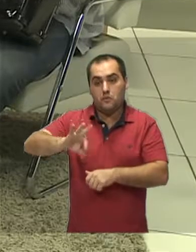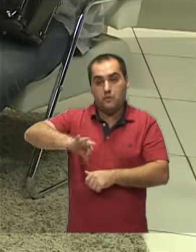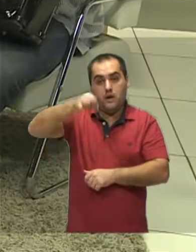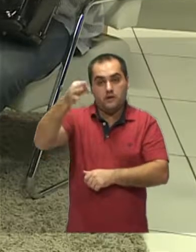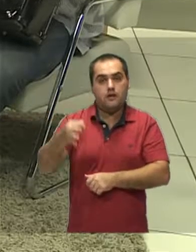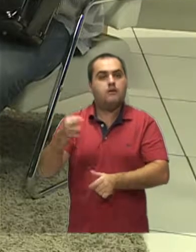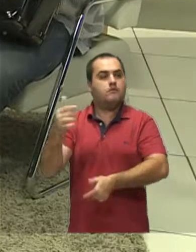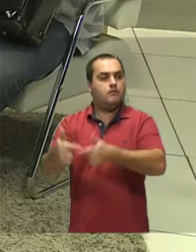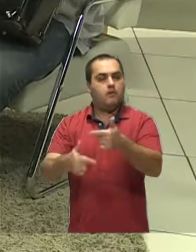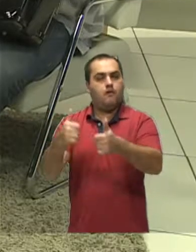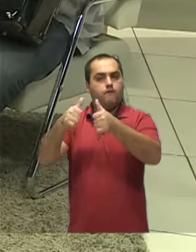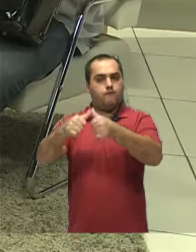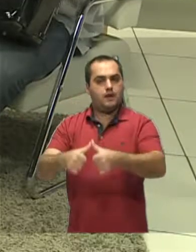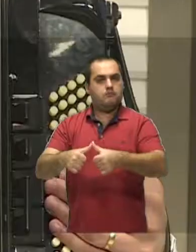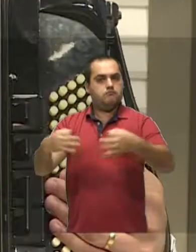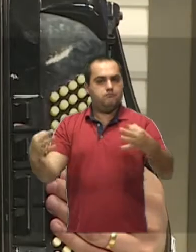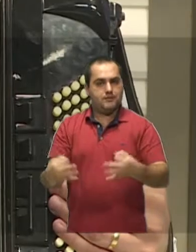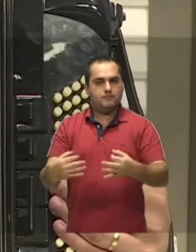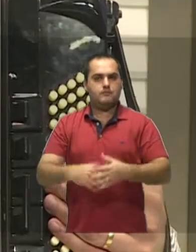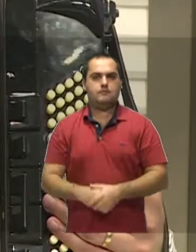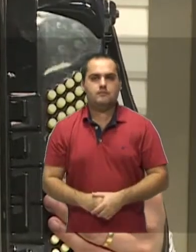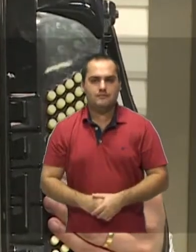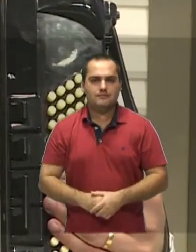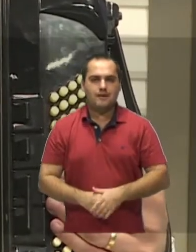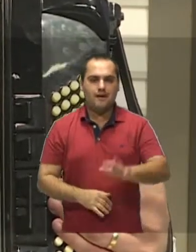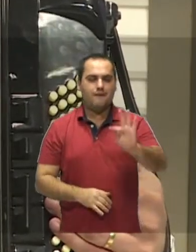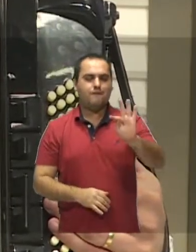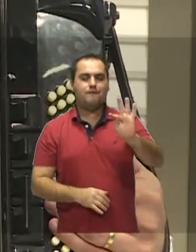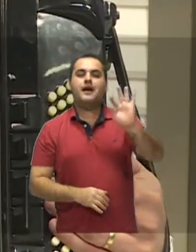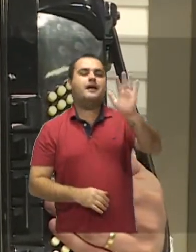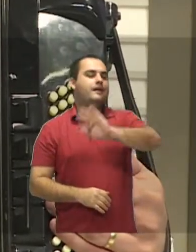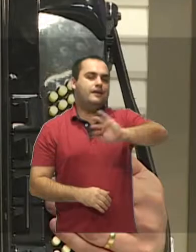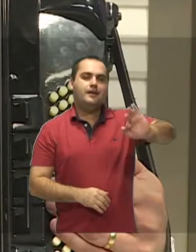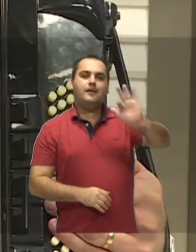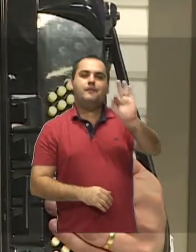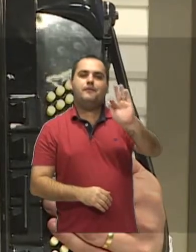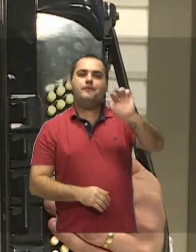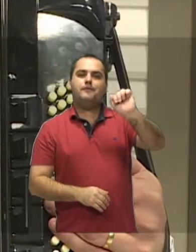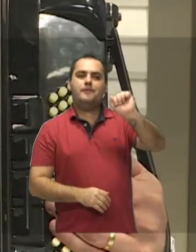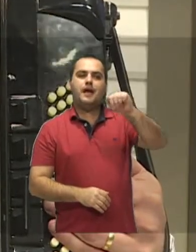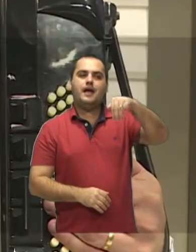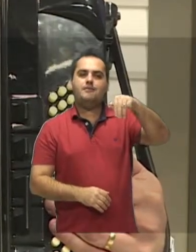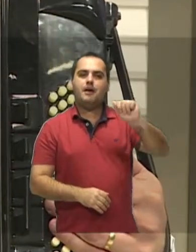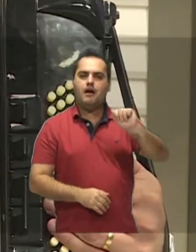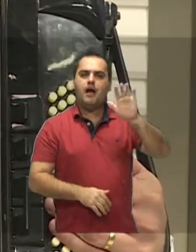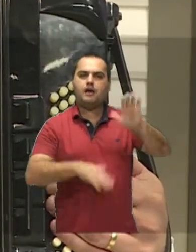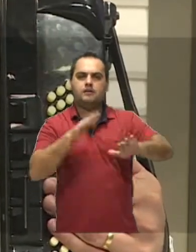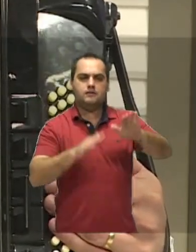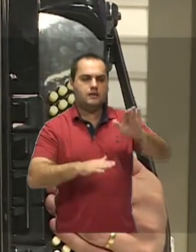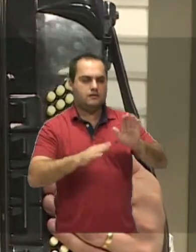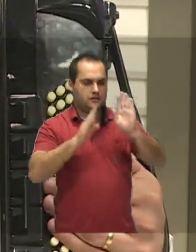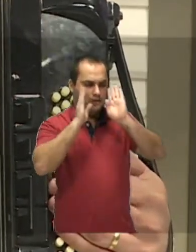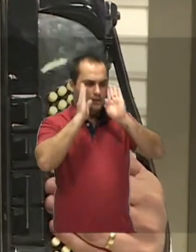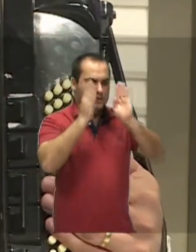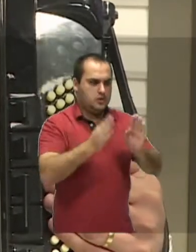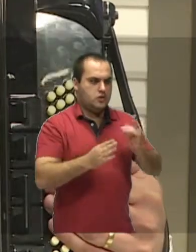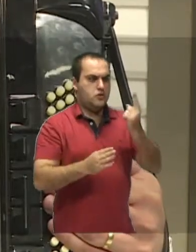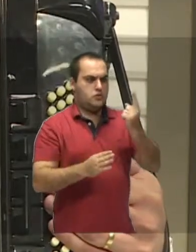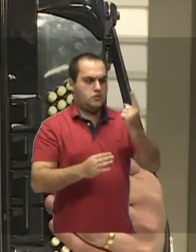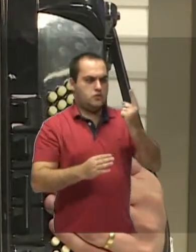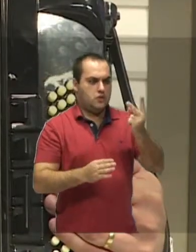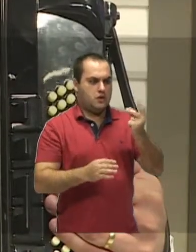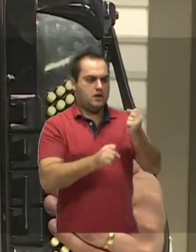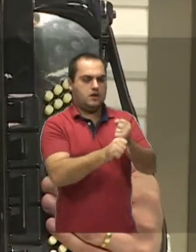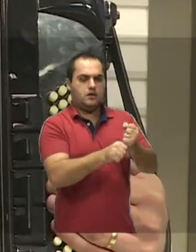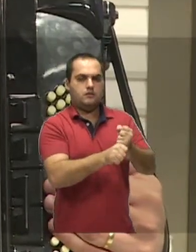trabalho, né? Ao contrário da fama, né? A fama às vezes te toma assim, te pega por 2 anos